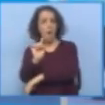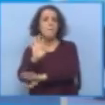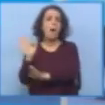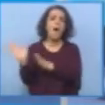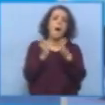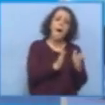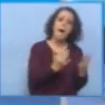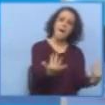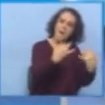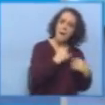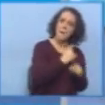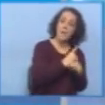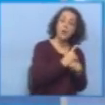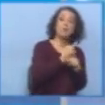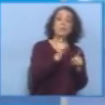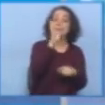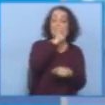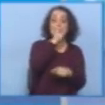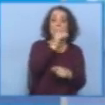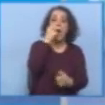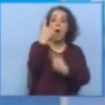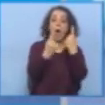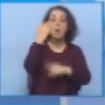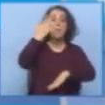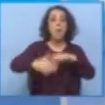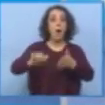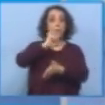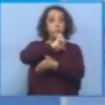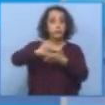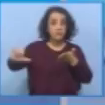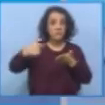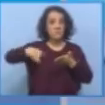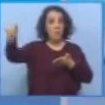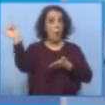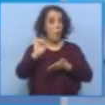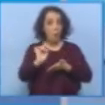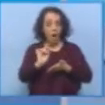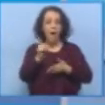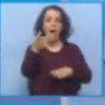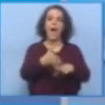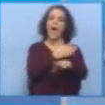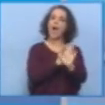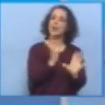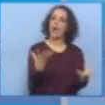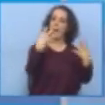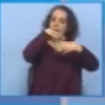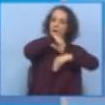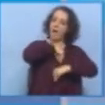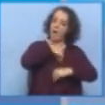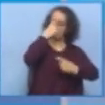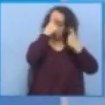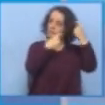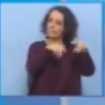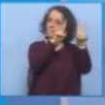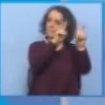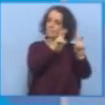outra desistência, eles estarem aptos a participar por terem também interiorizado e refletido sobre aquelas temáticas